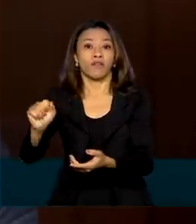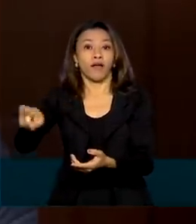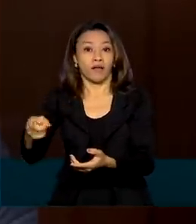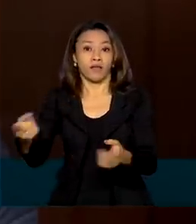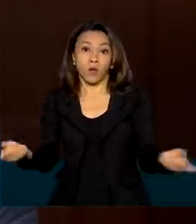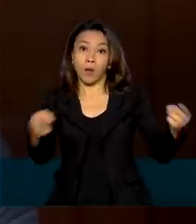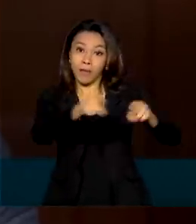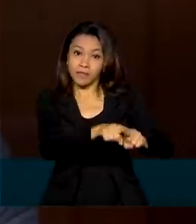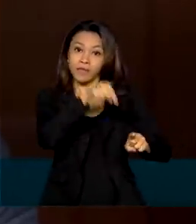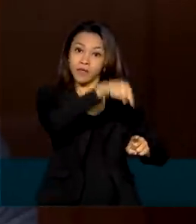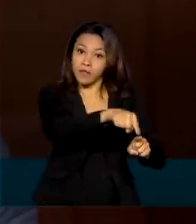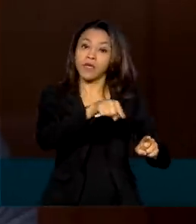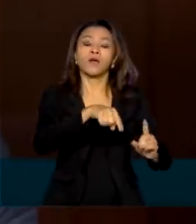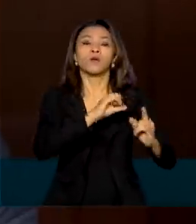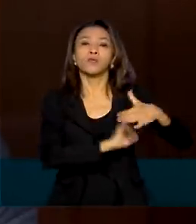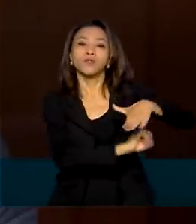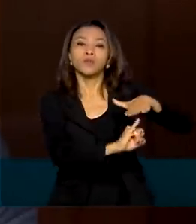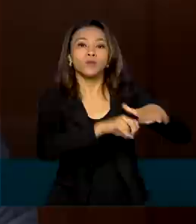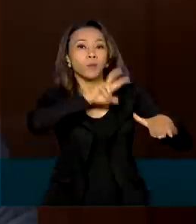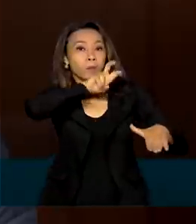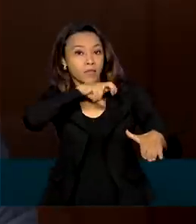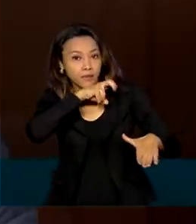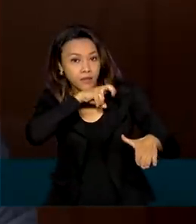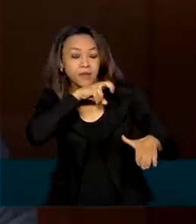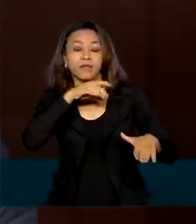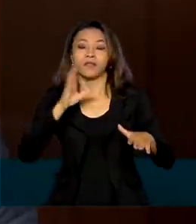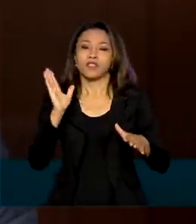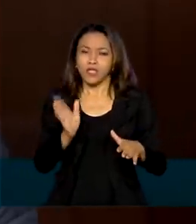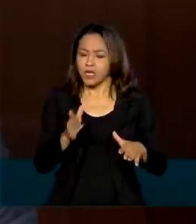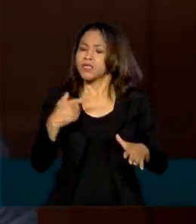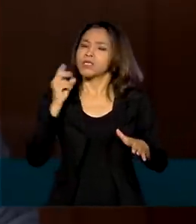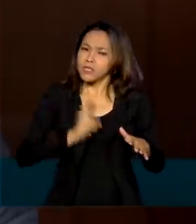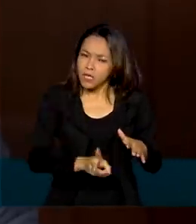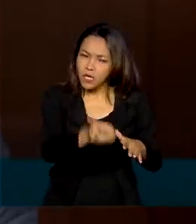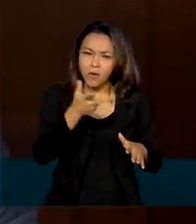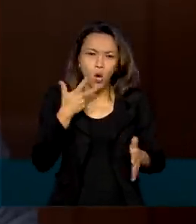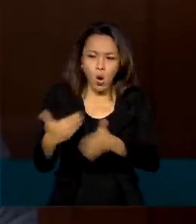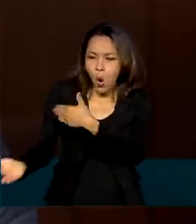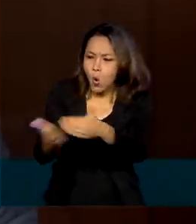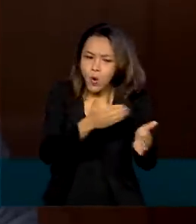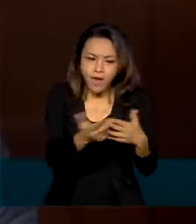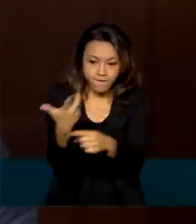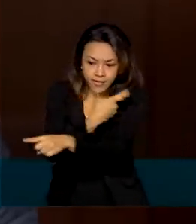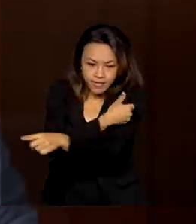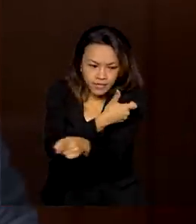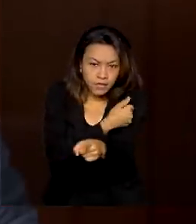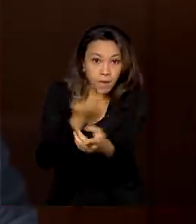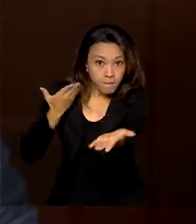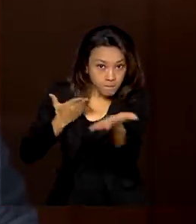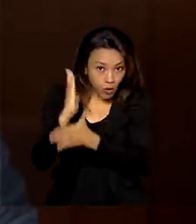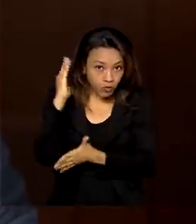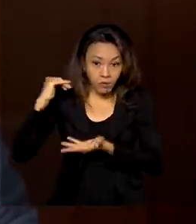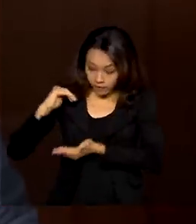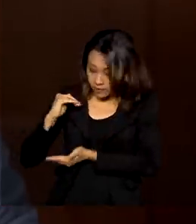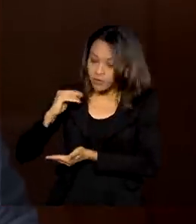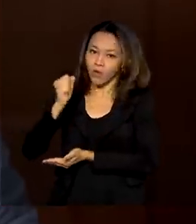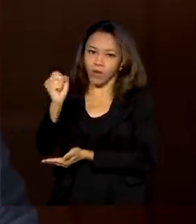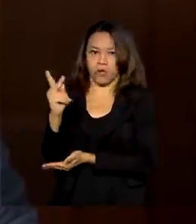Butantan. Sempre afirmei que adotaríamos qualquer vacina, desde que aprovada pela Anvisa. E assim foi